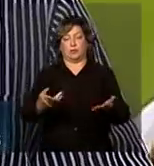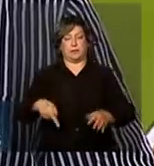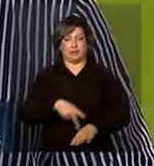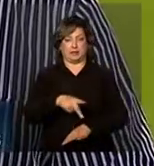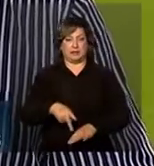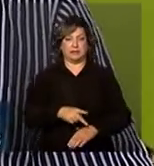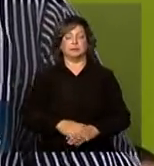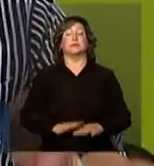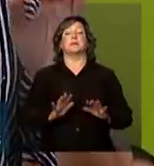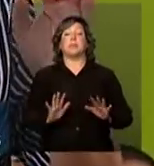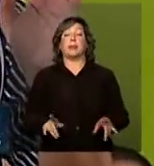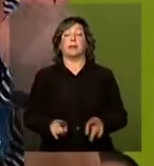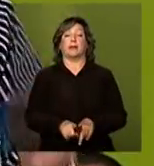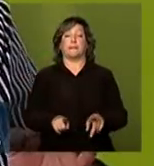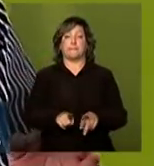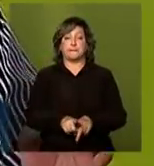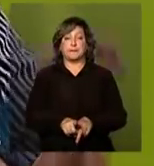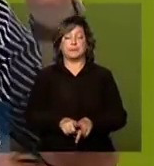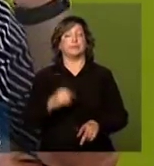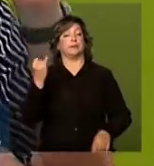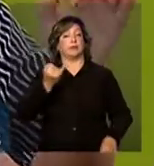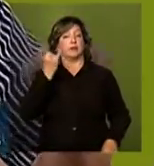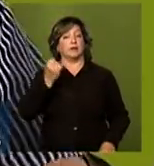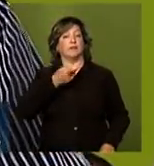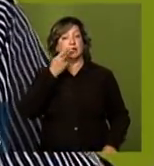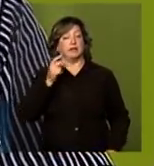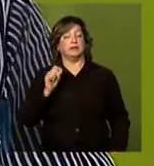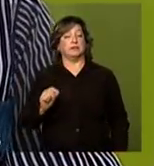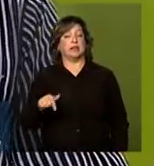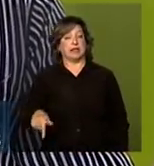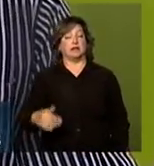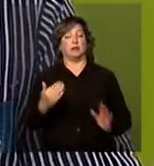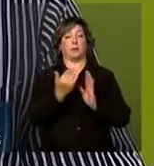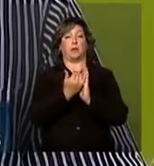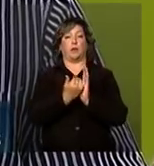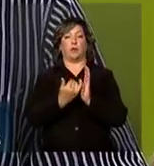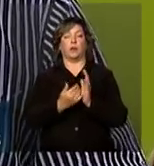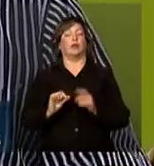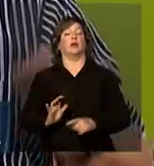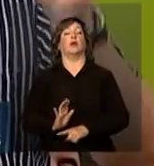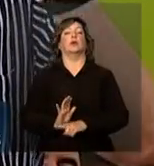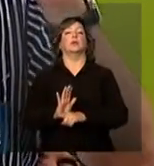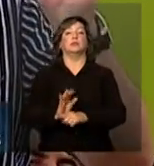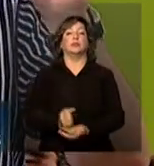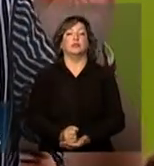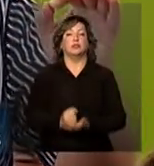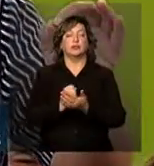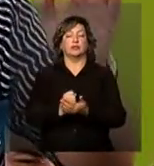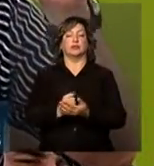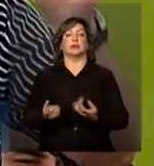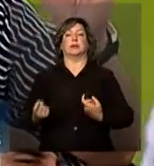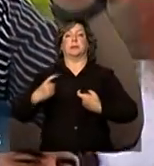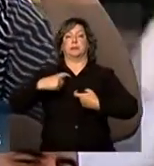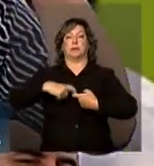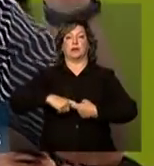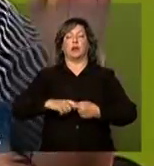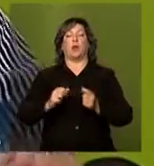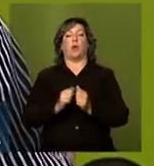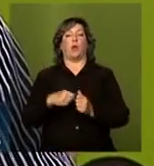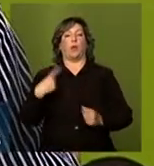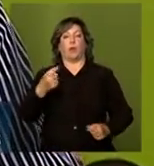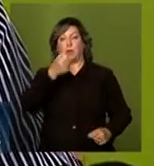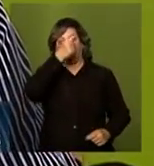também é importante dizer que é um grande programa de apoio em parceria com as